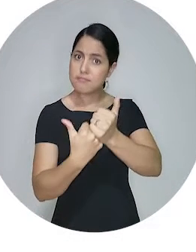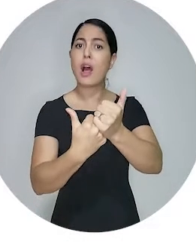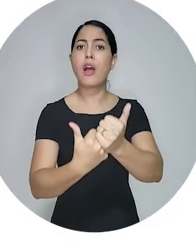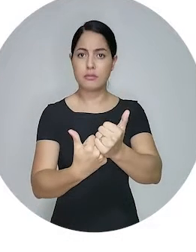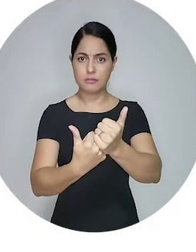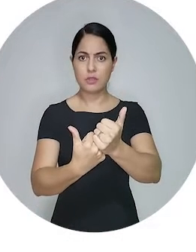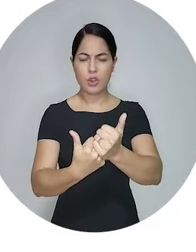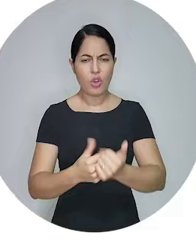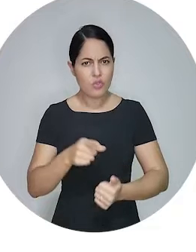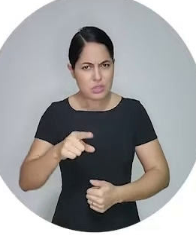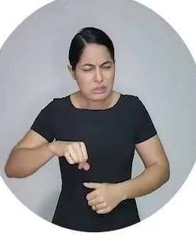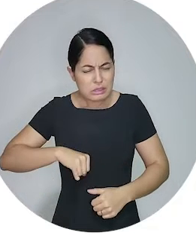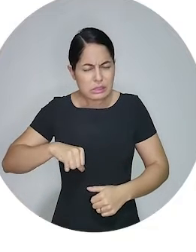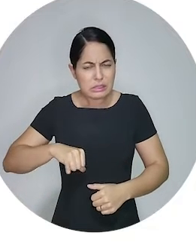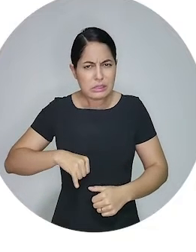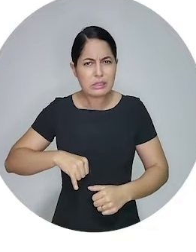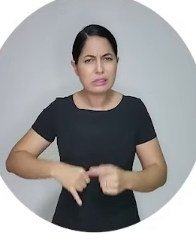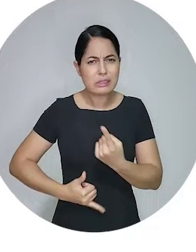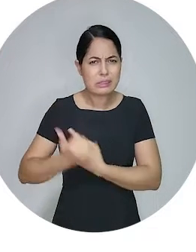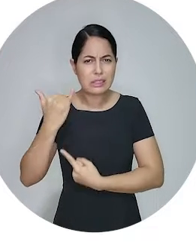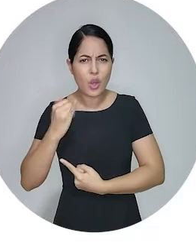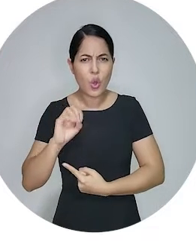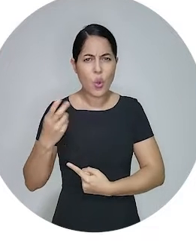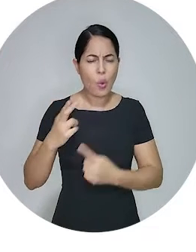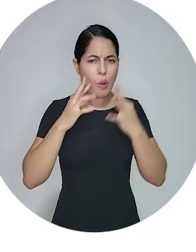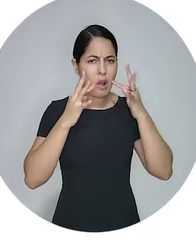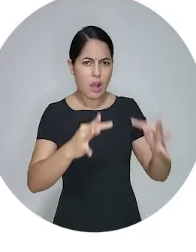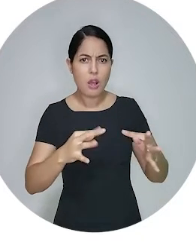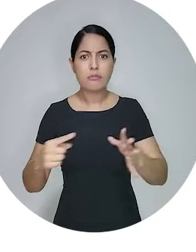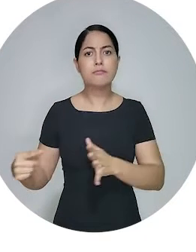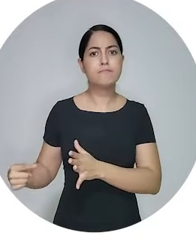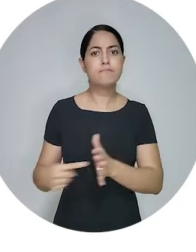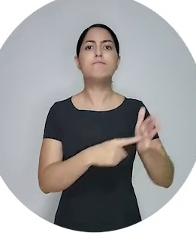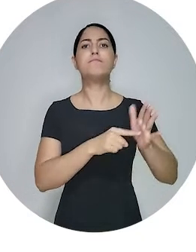assédio? Denuncie pelo nosso canal